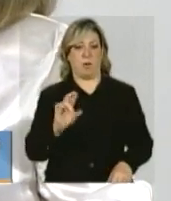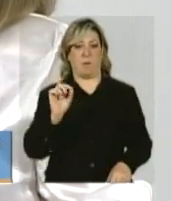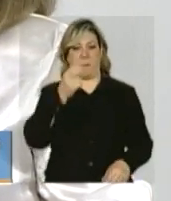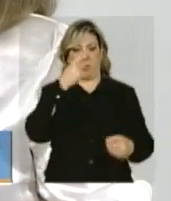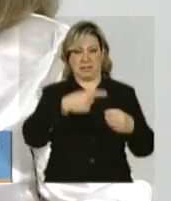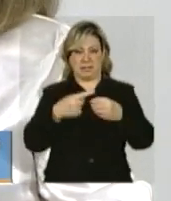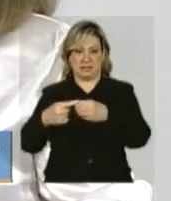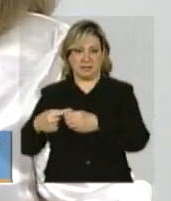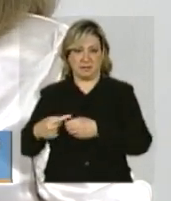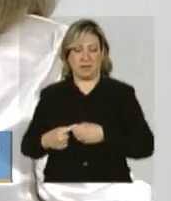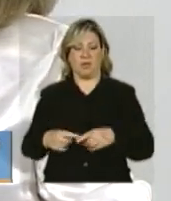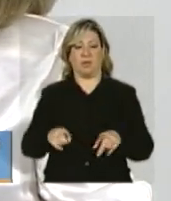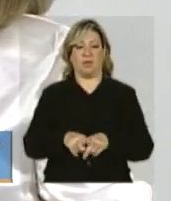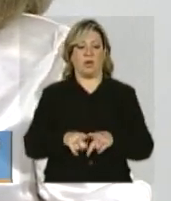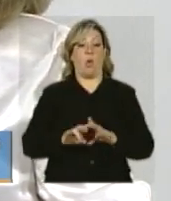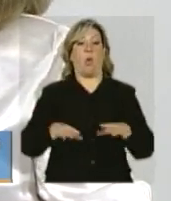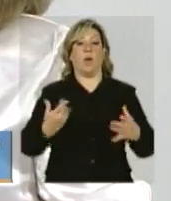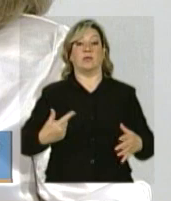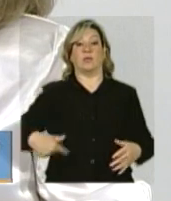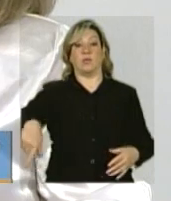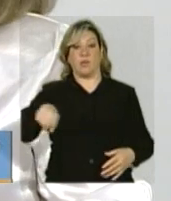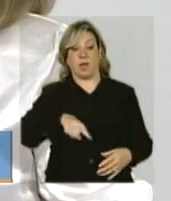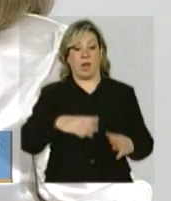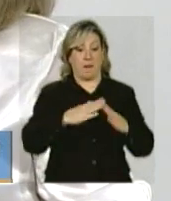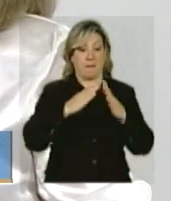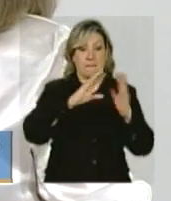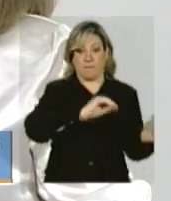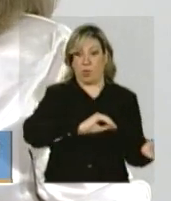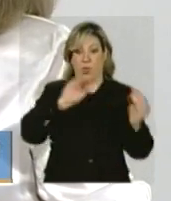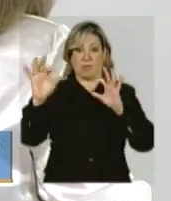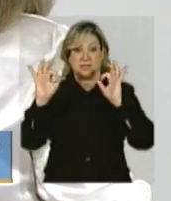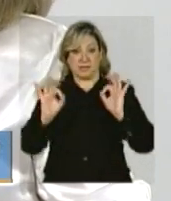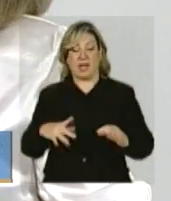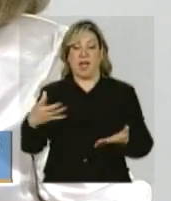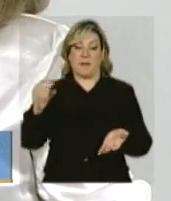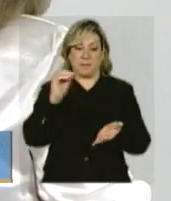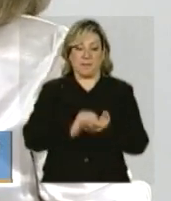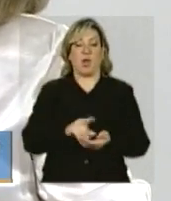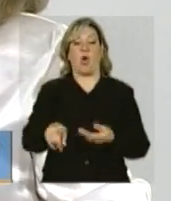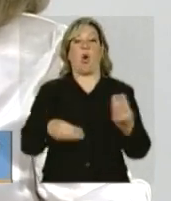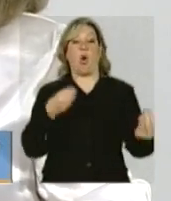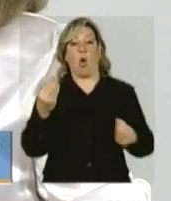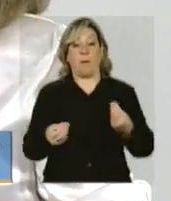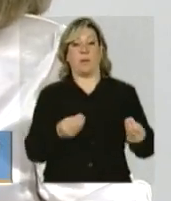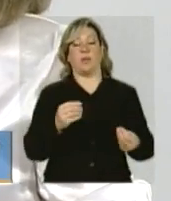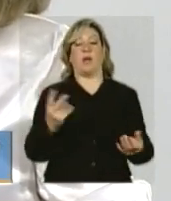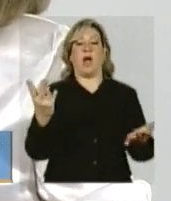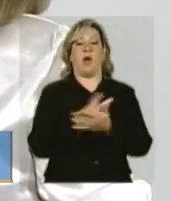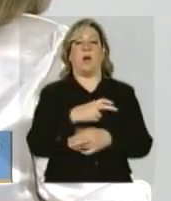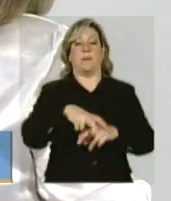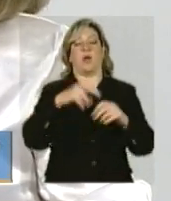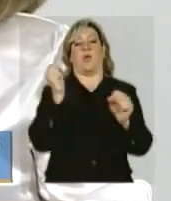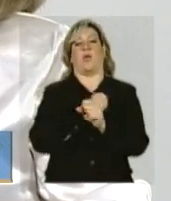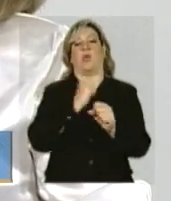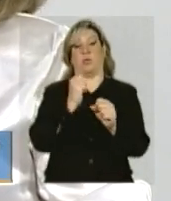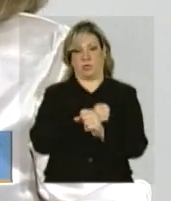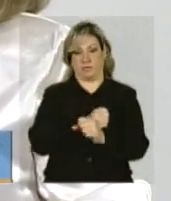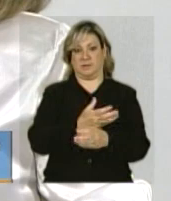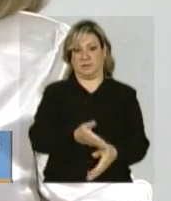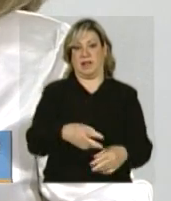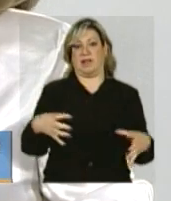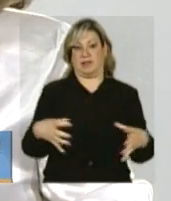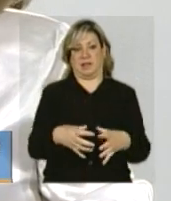quando elas forem efetivamente deslocadas, sejam marcadas como atingidas por obras de